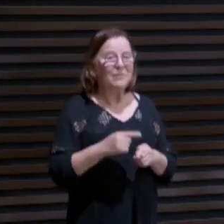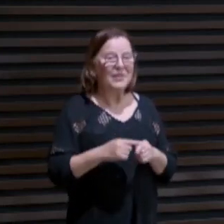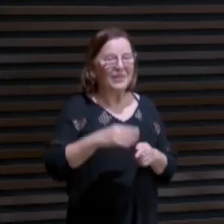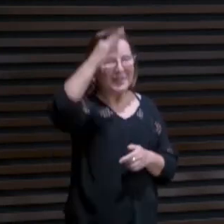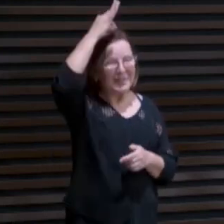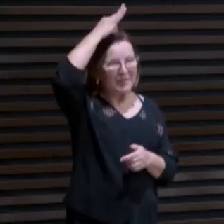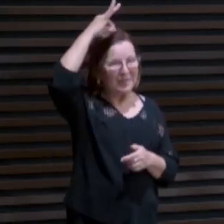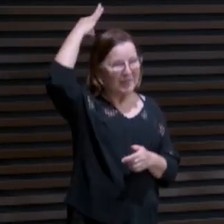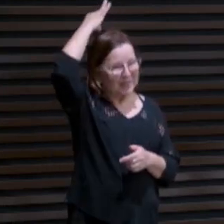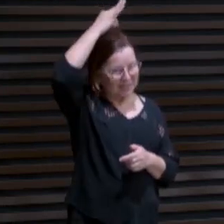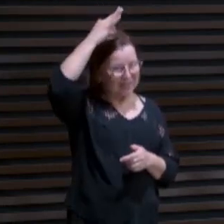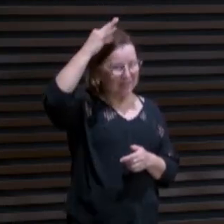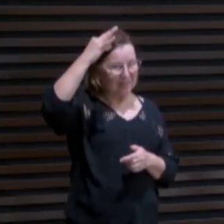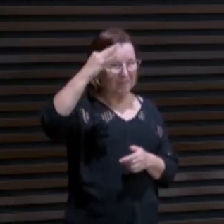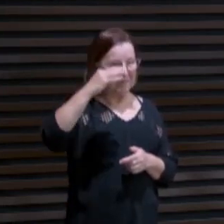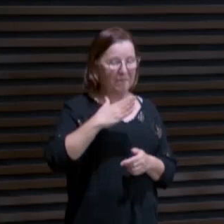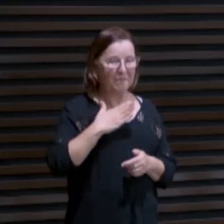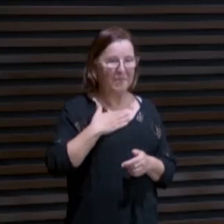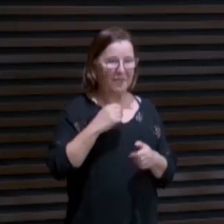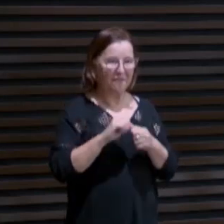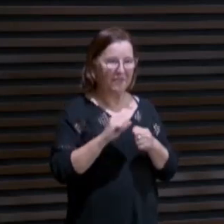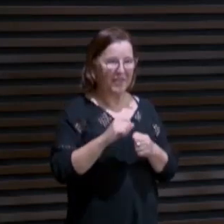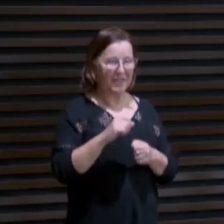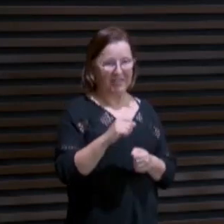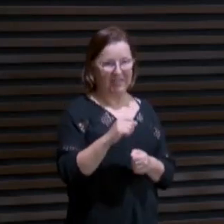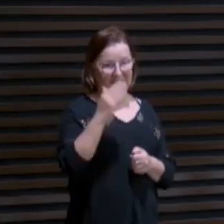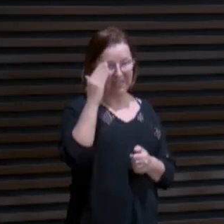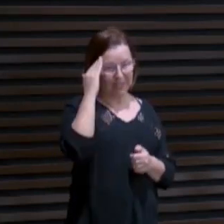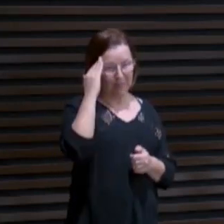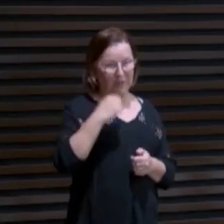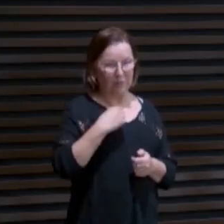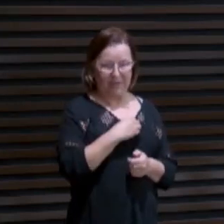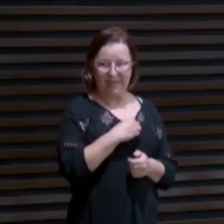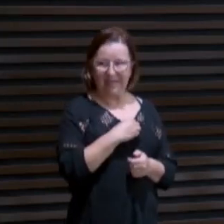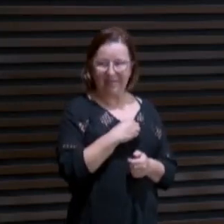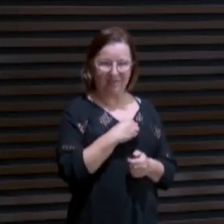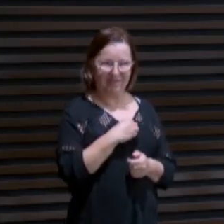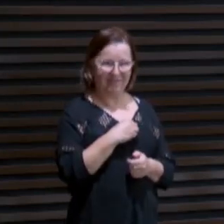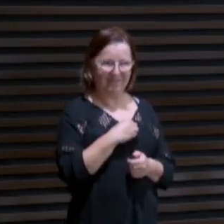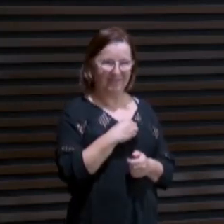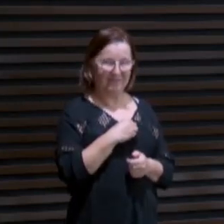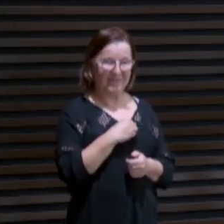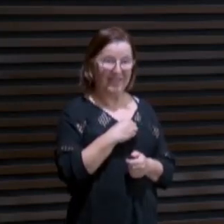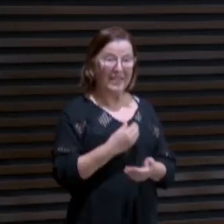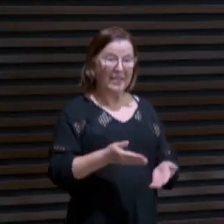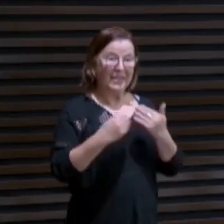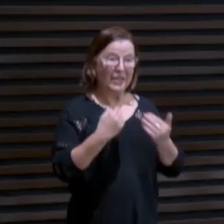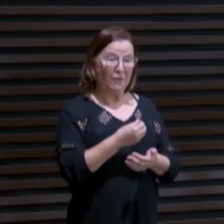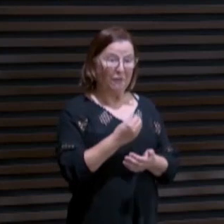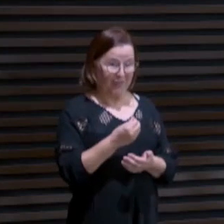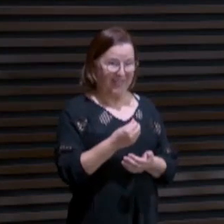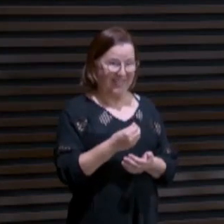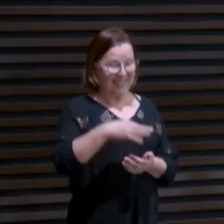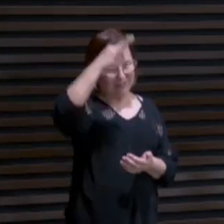pecado. Eu só sei que o Espírito Santo me convenceu do pecado porque ele me deu vida espiritual por meio da